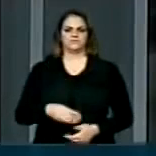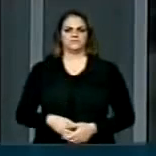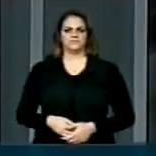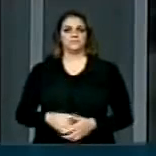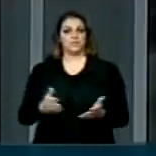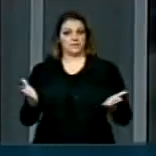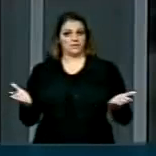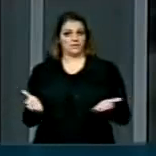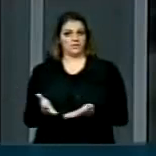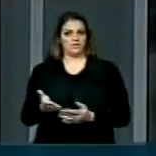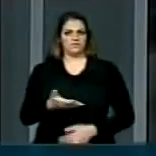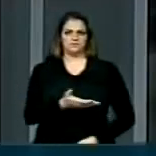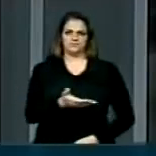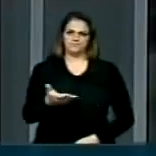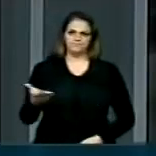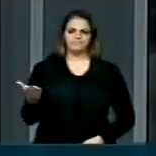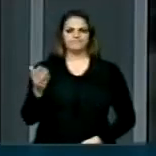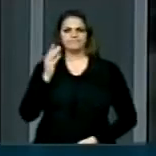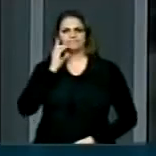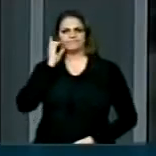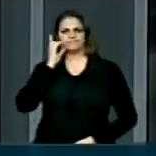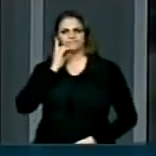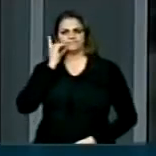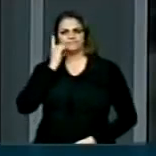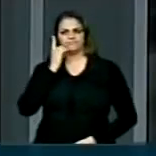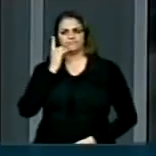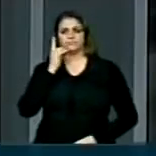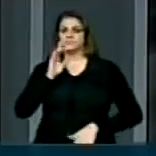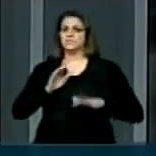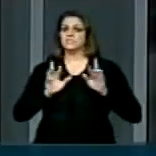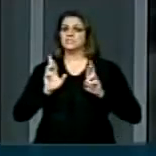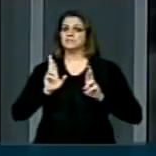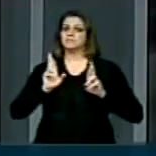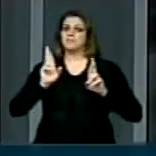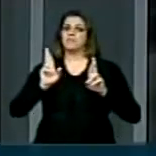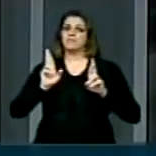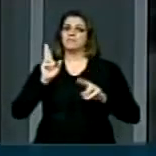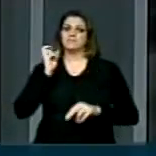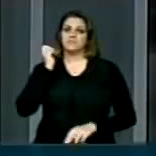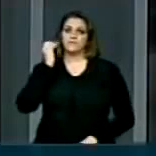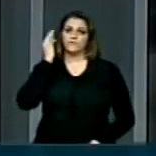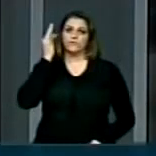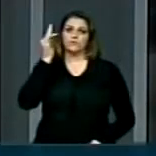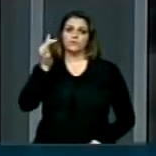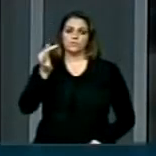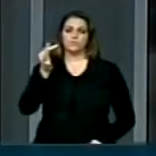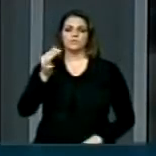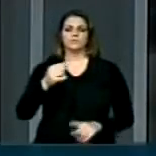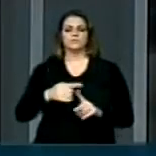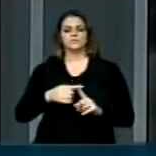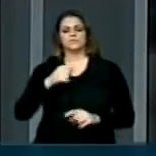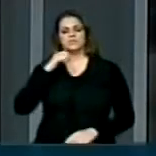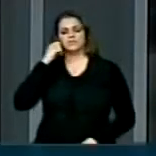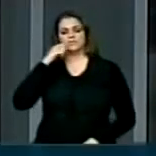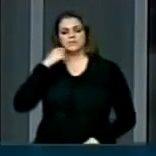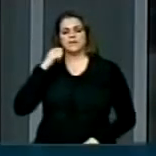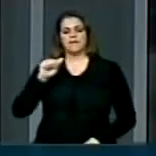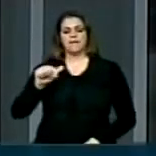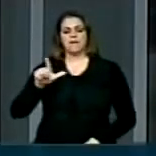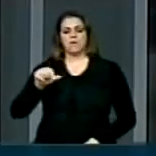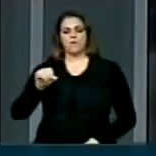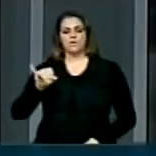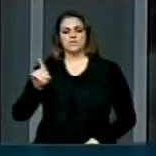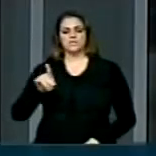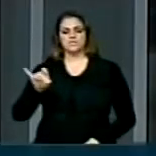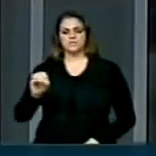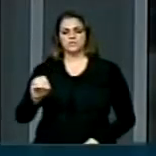senhores deputados, felizmente uma luz se acende no fim do túnel. A boa notícia é que o senador Aloysio Nunes